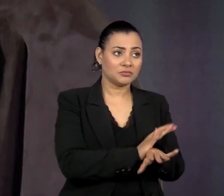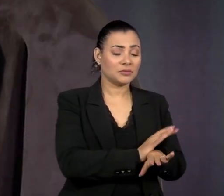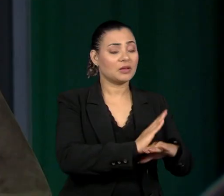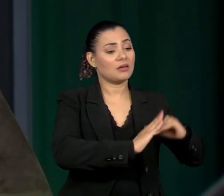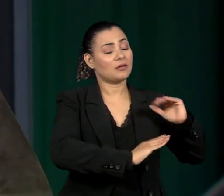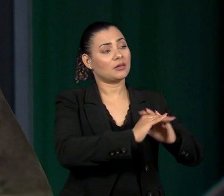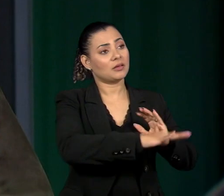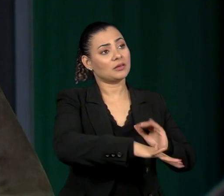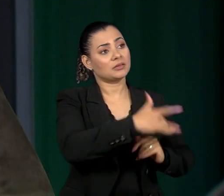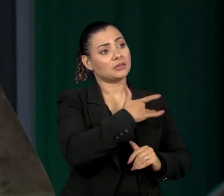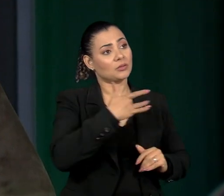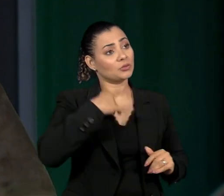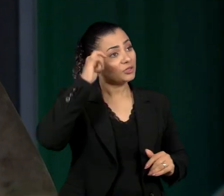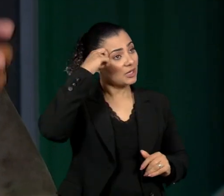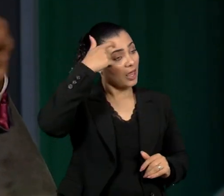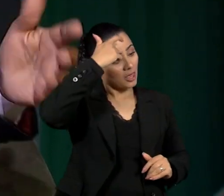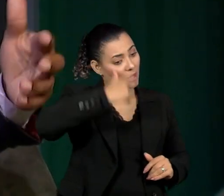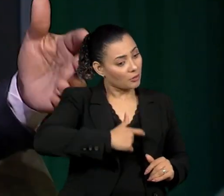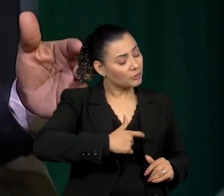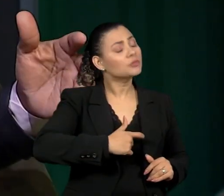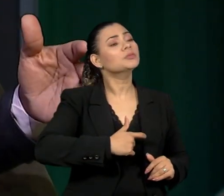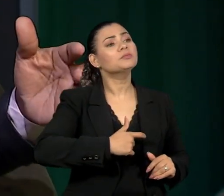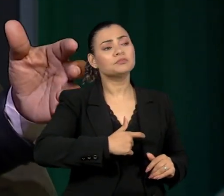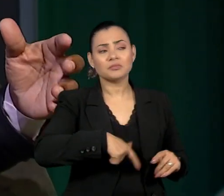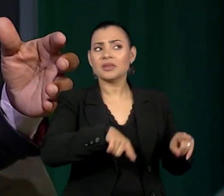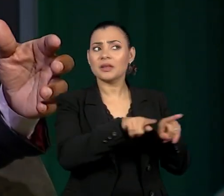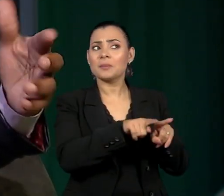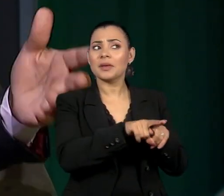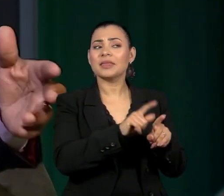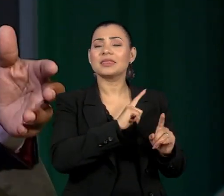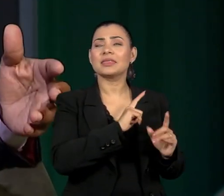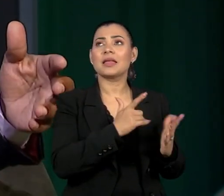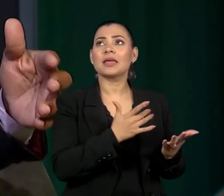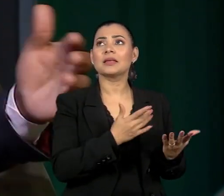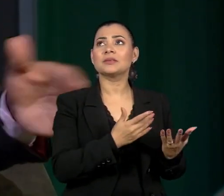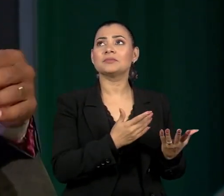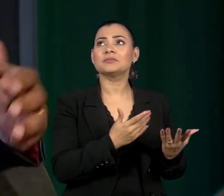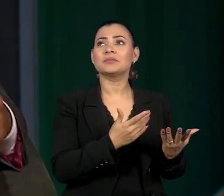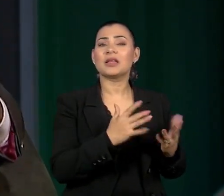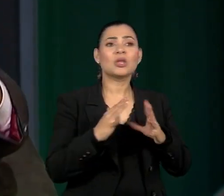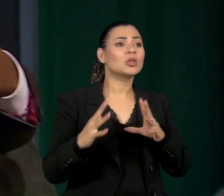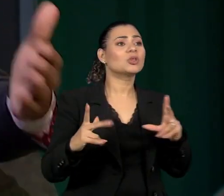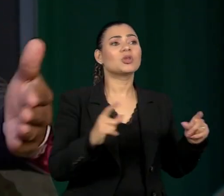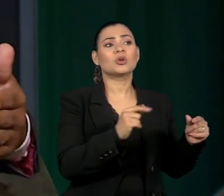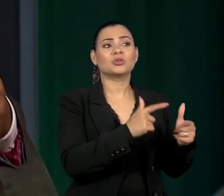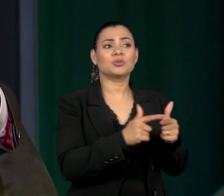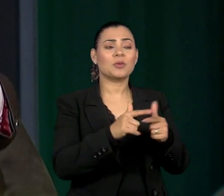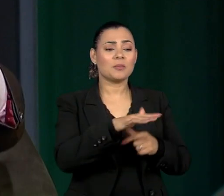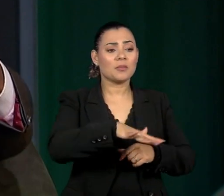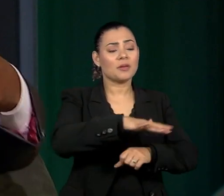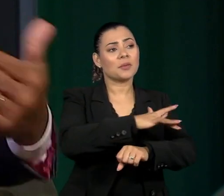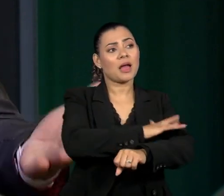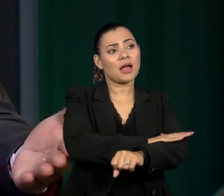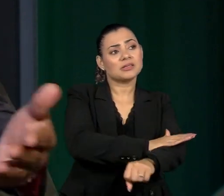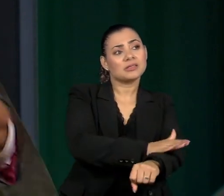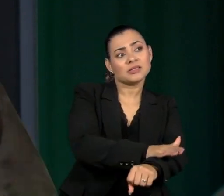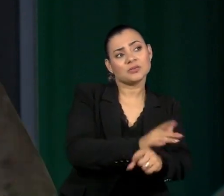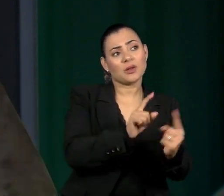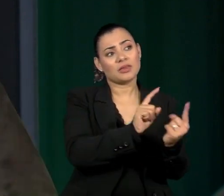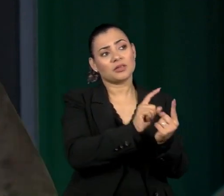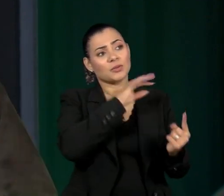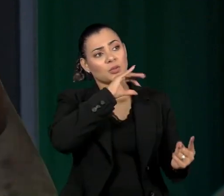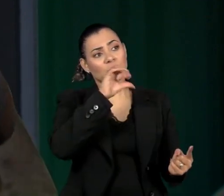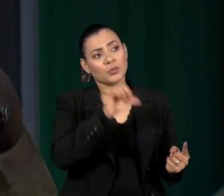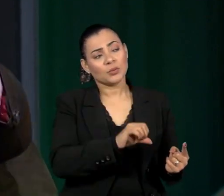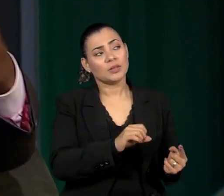de saúde negras, traz também quase que essa compreensão de que todos os problemas do racismo, do mau